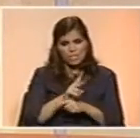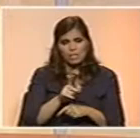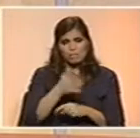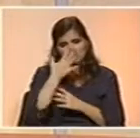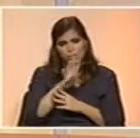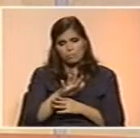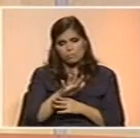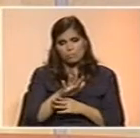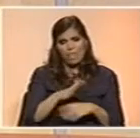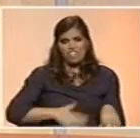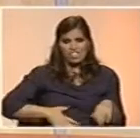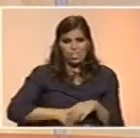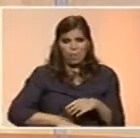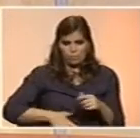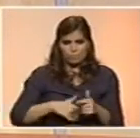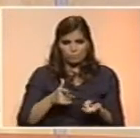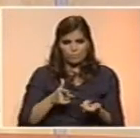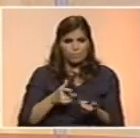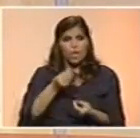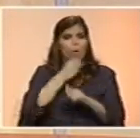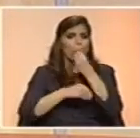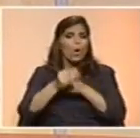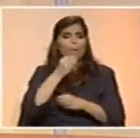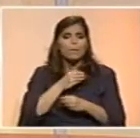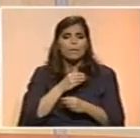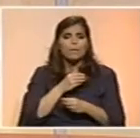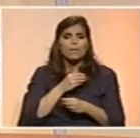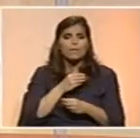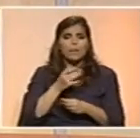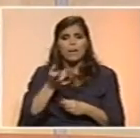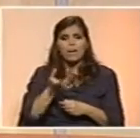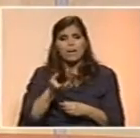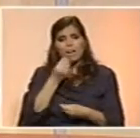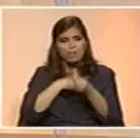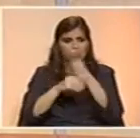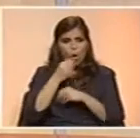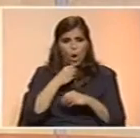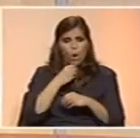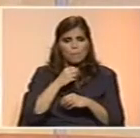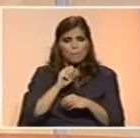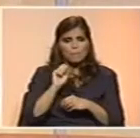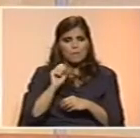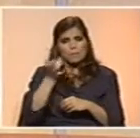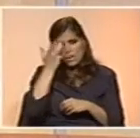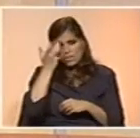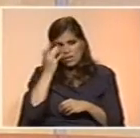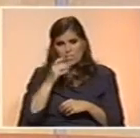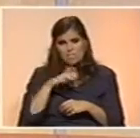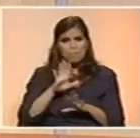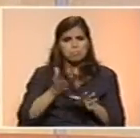termos de digestão. É uma comida que é, para além de ser mais fácil de comer, não é, para começar não é preciso tirar os